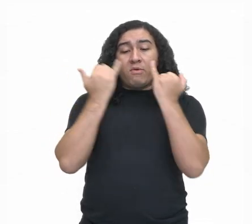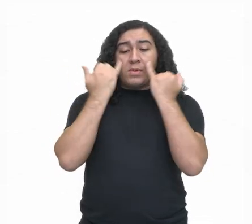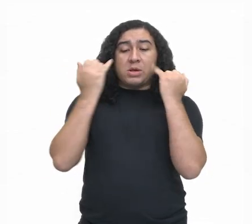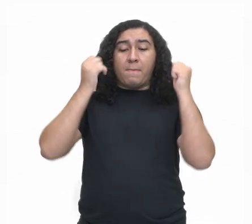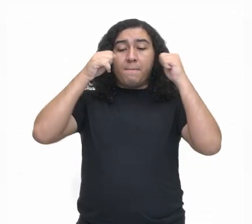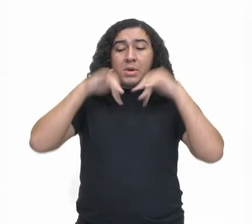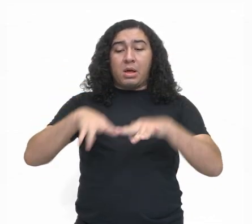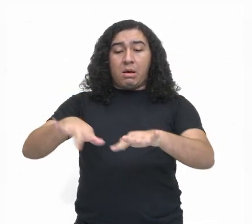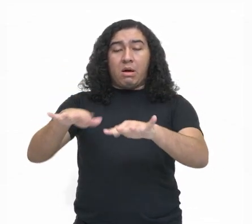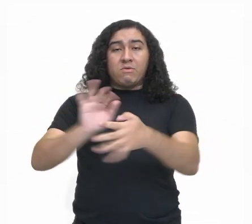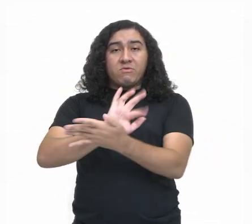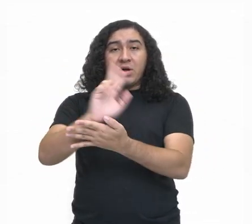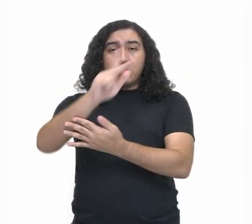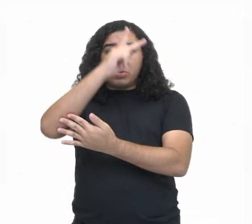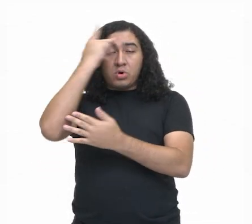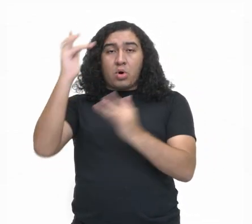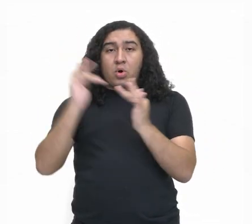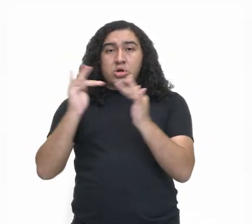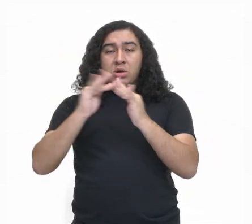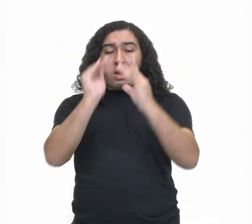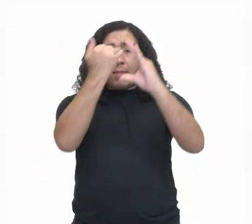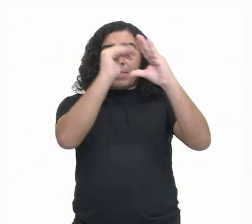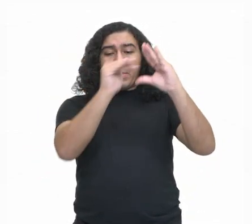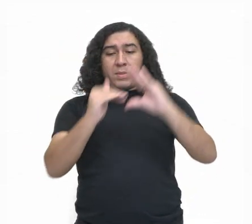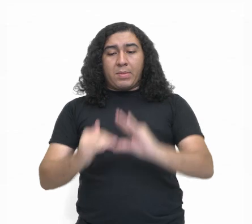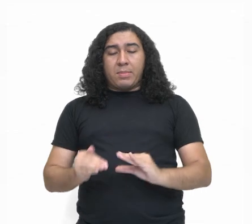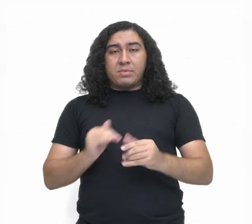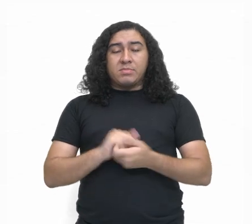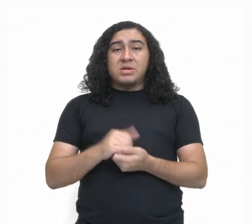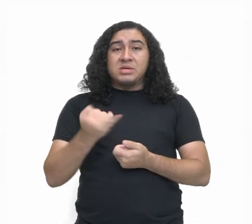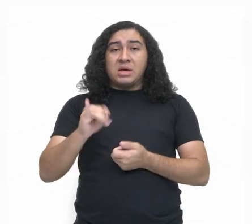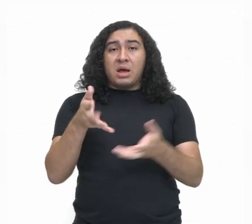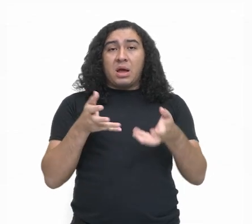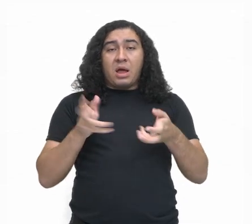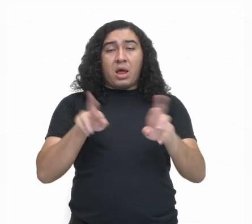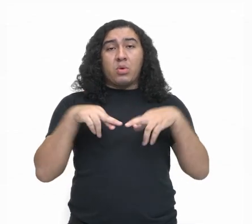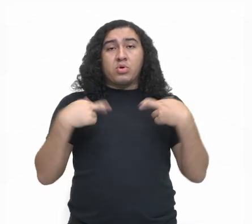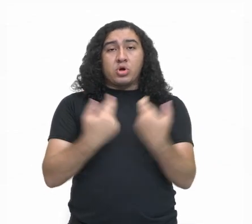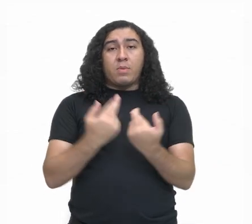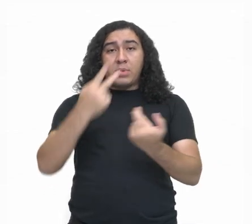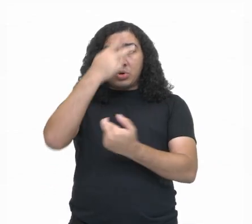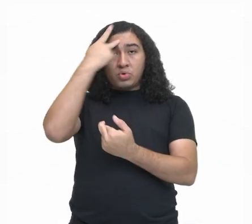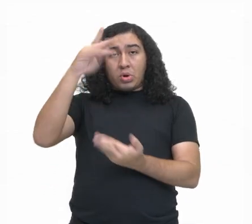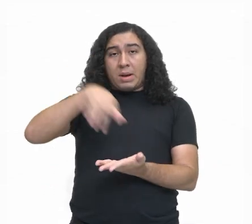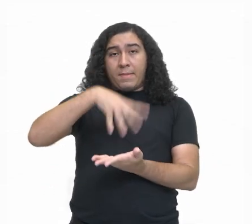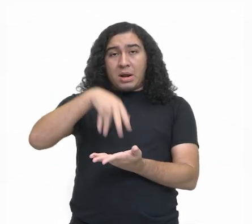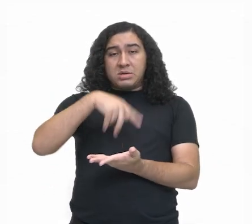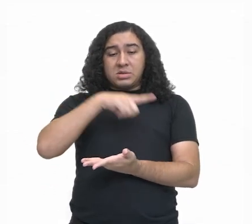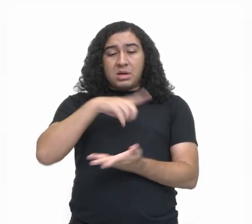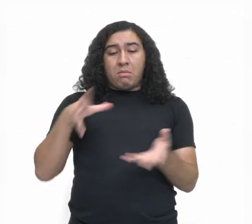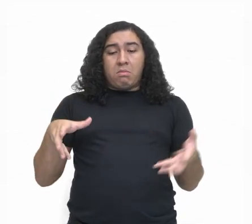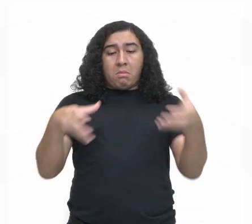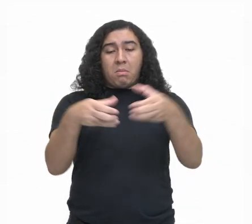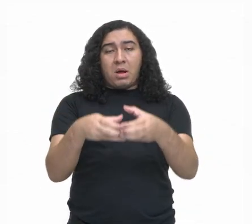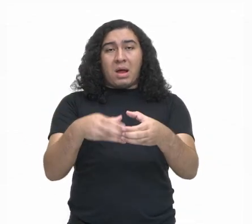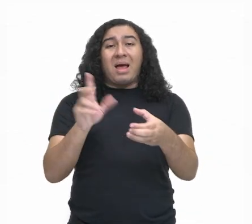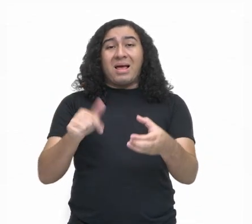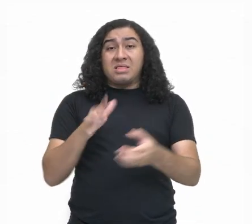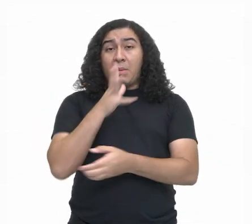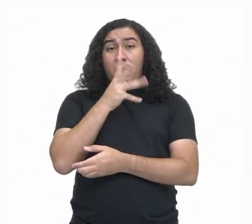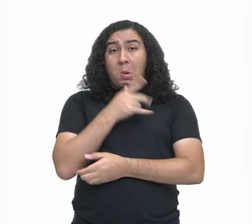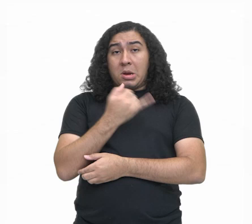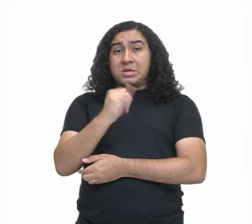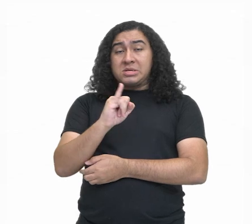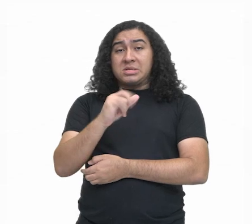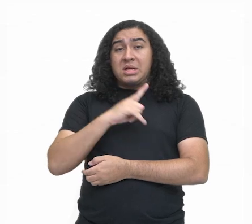informação. Então, para você reunir um grupo de pessoas numa praça, que também é importante, né, demora muito mais do que você